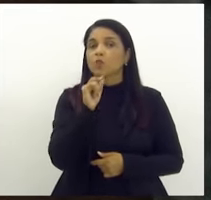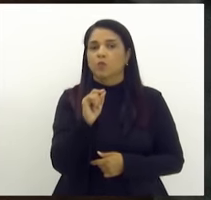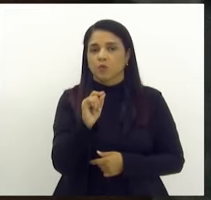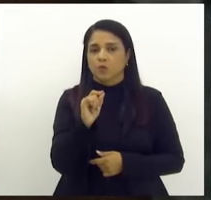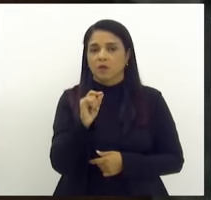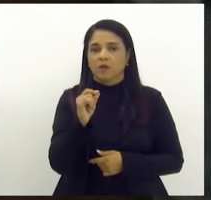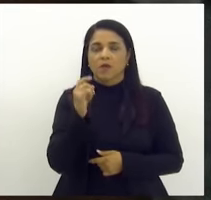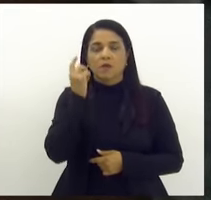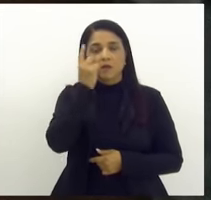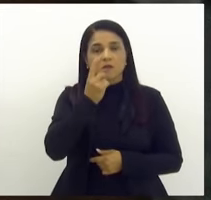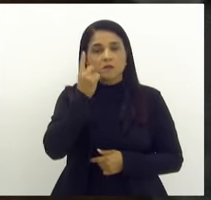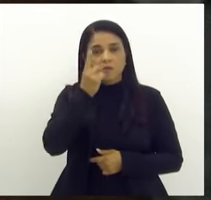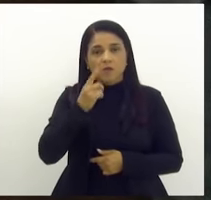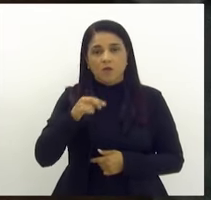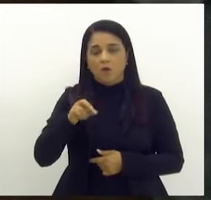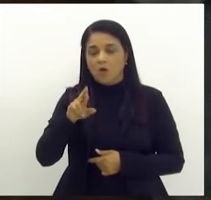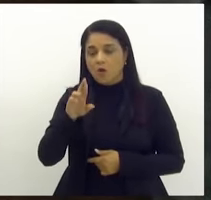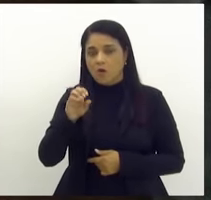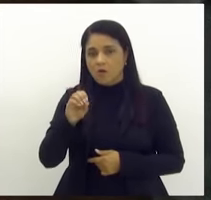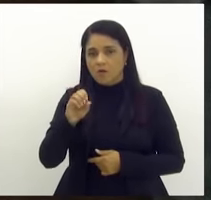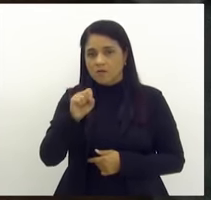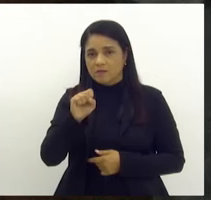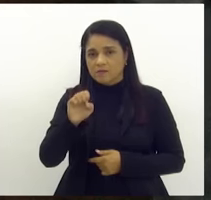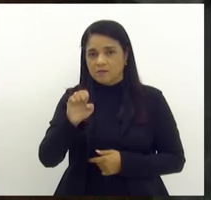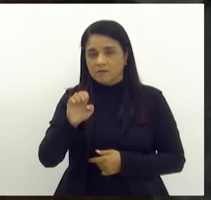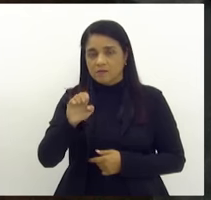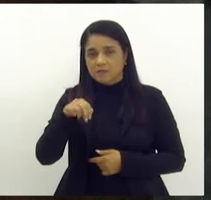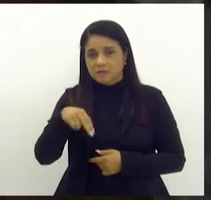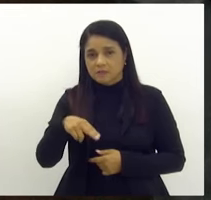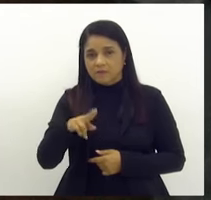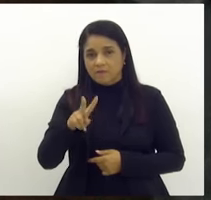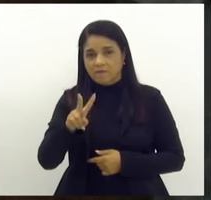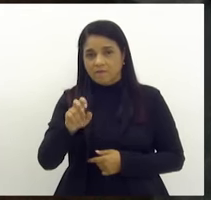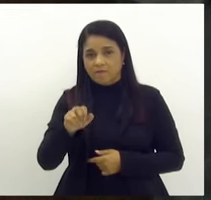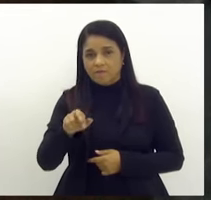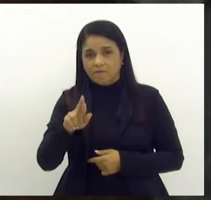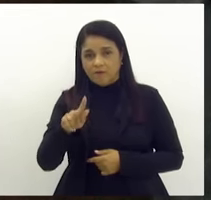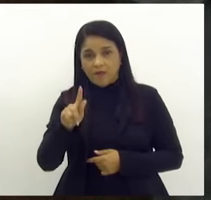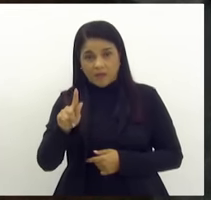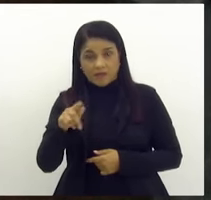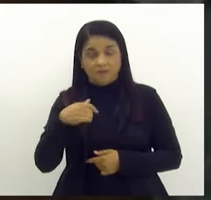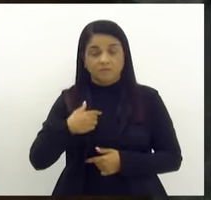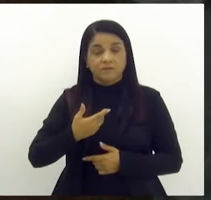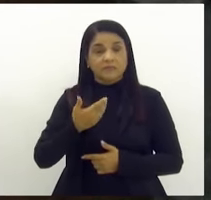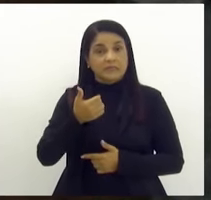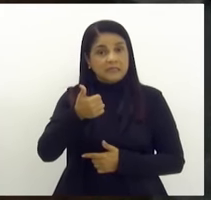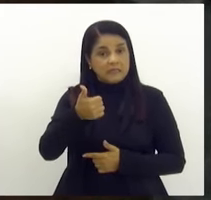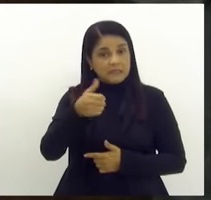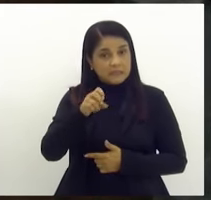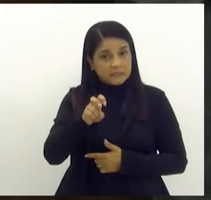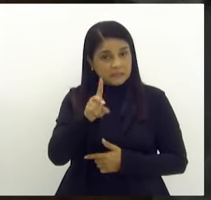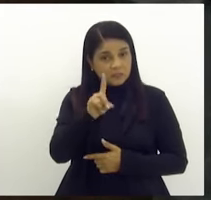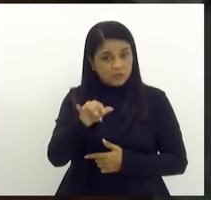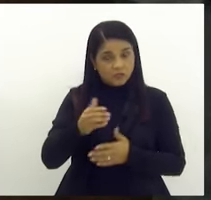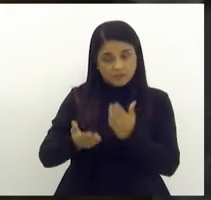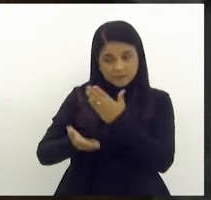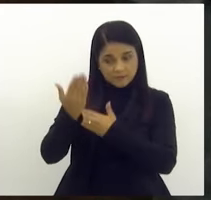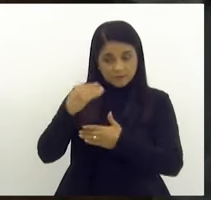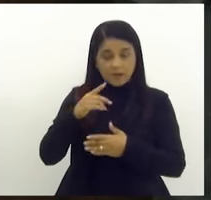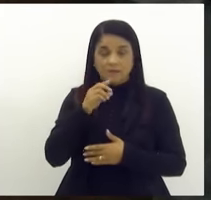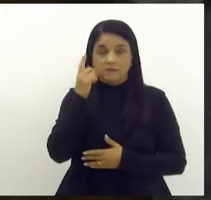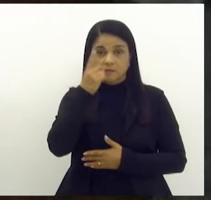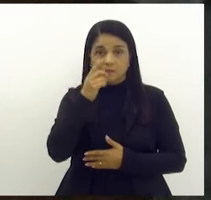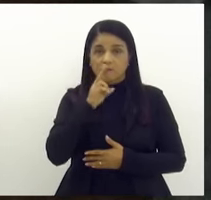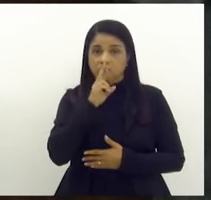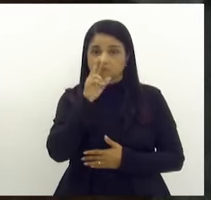Deputado rosenverg Reis há 15 dias atrás e o amur deputado amor presidente